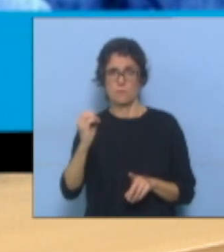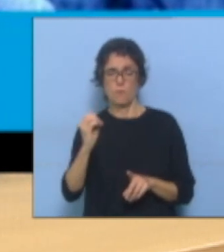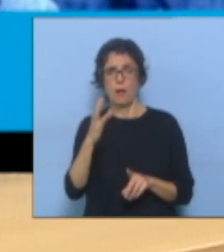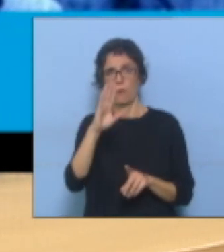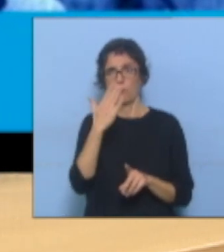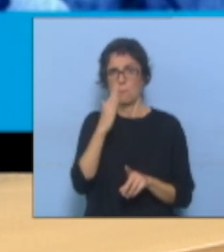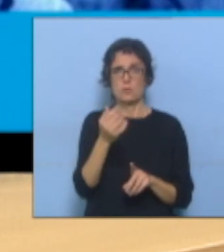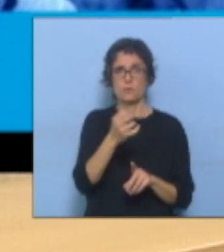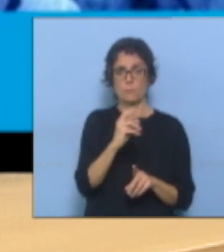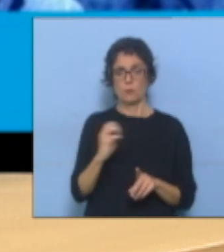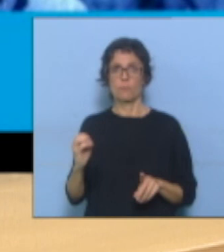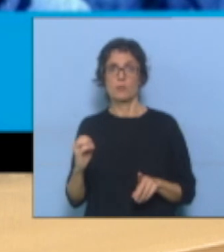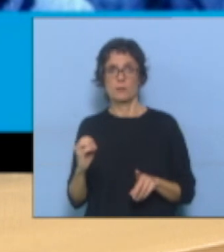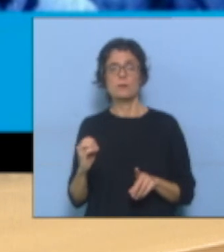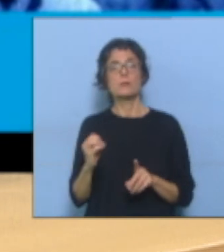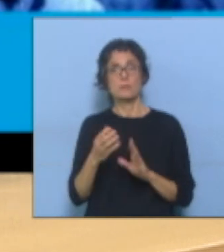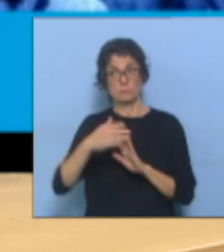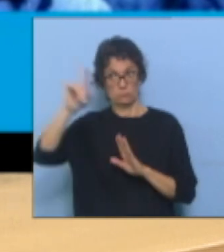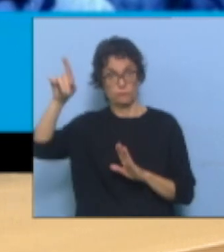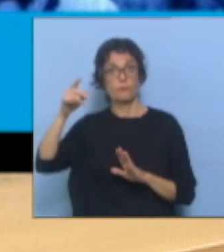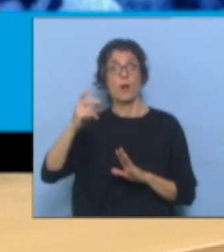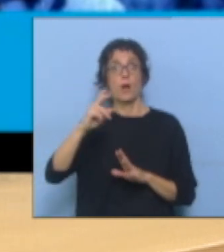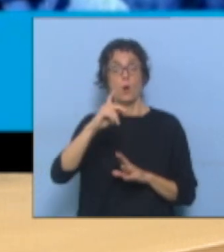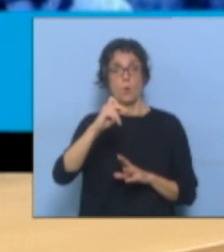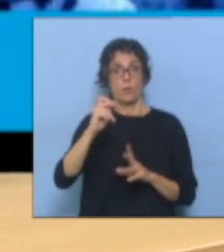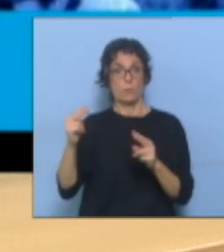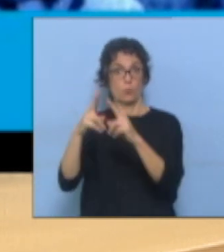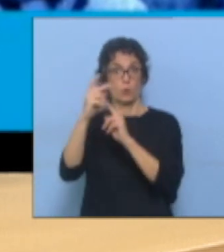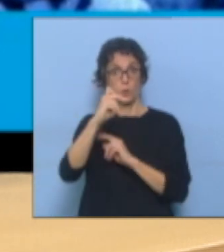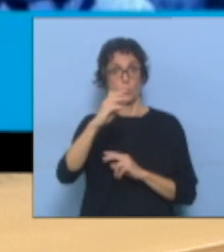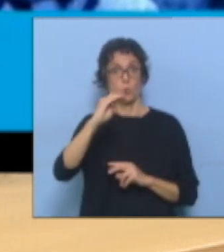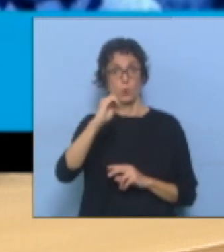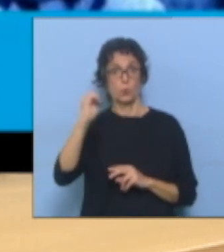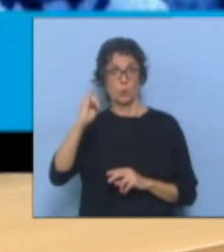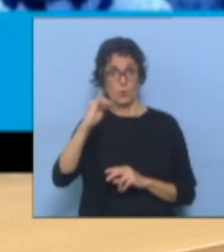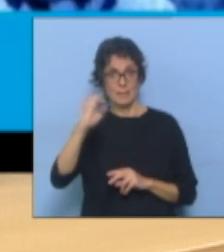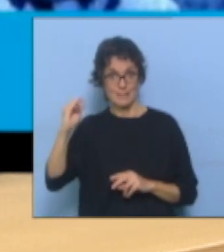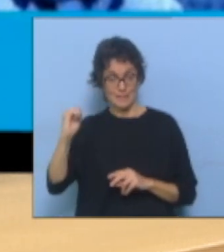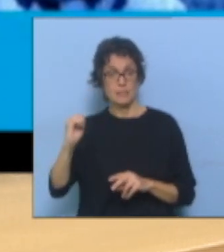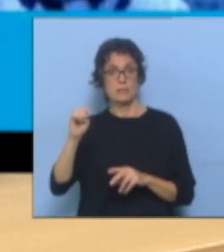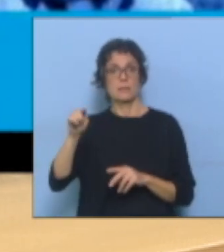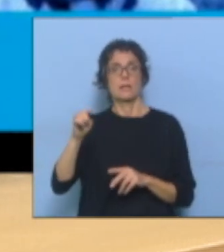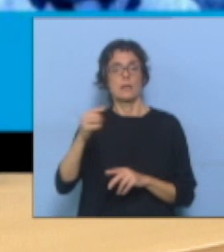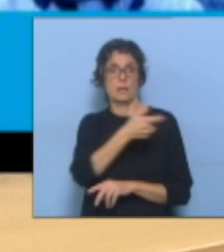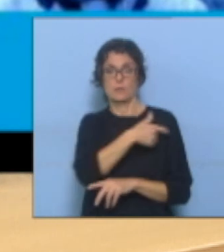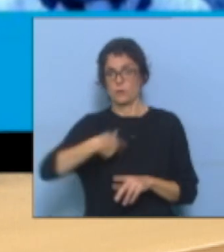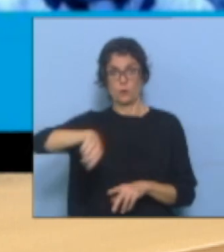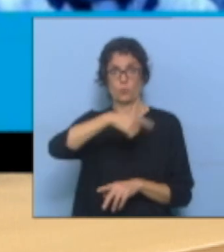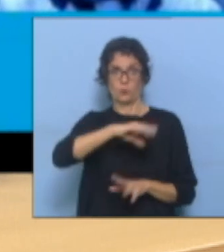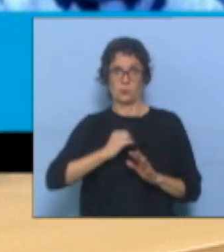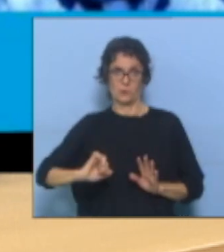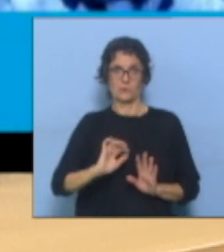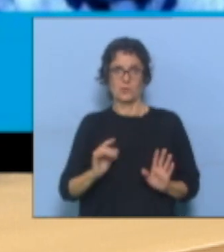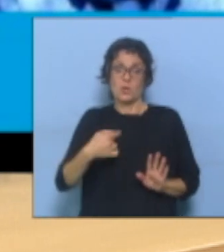desses jovens vão à Assis e vão estar presentes em nossa representação de todos. E, portanto, nós, mais